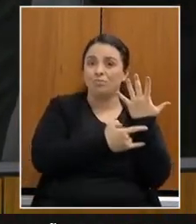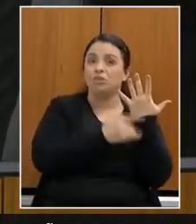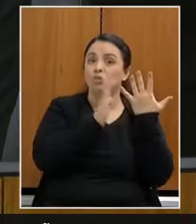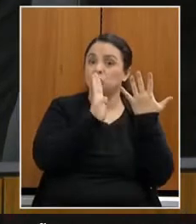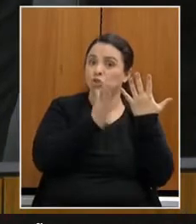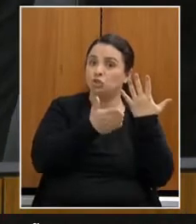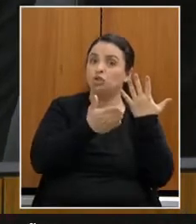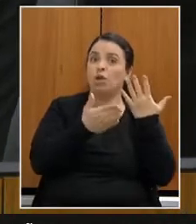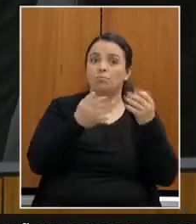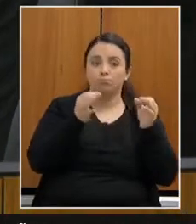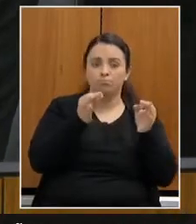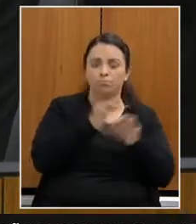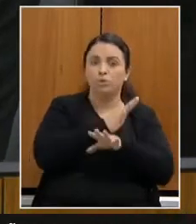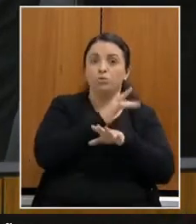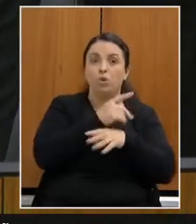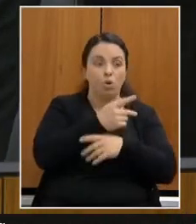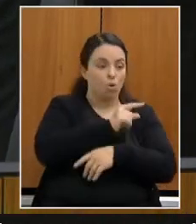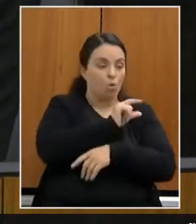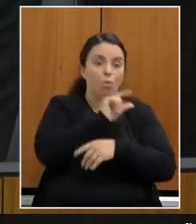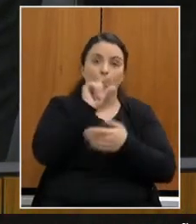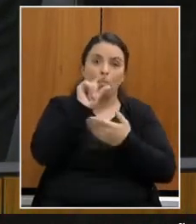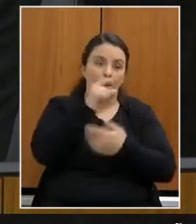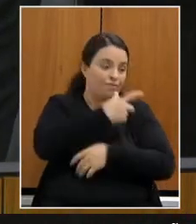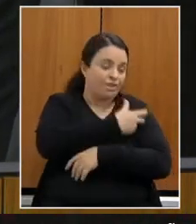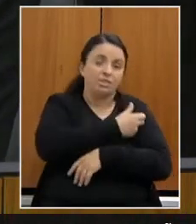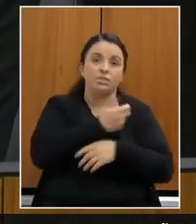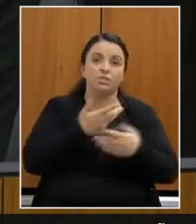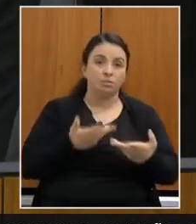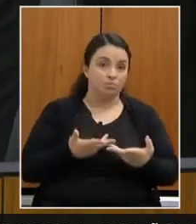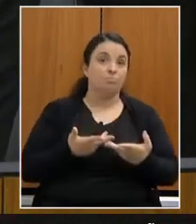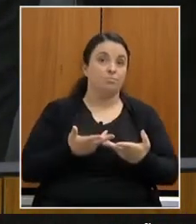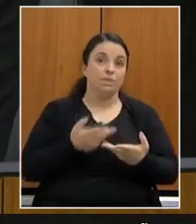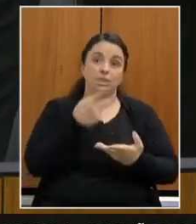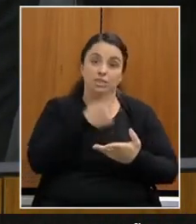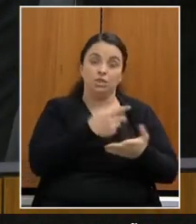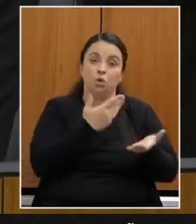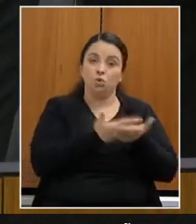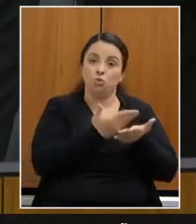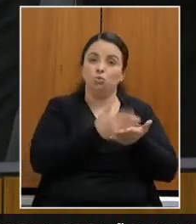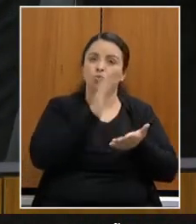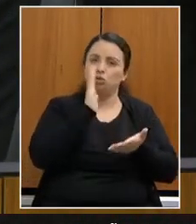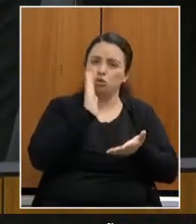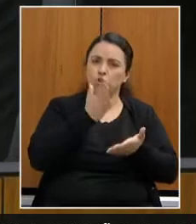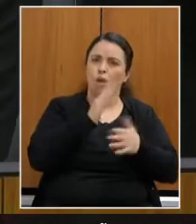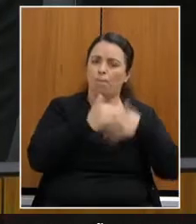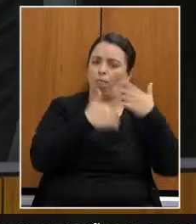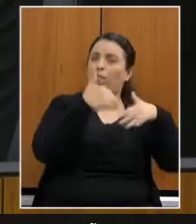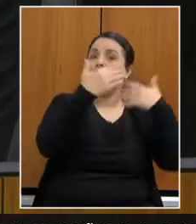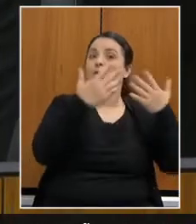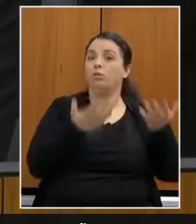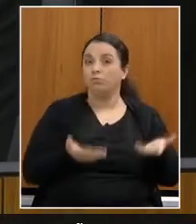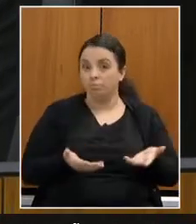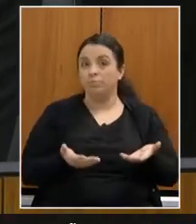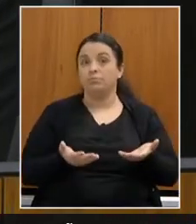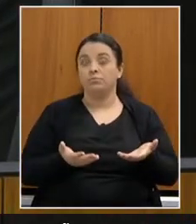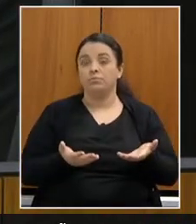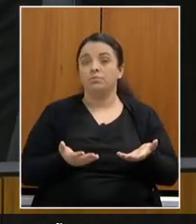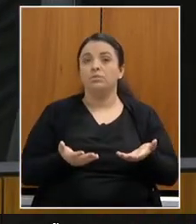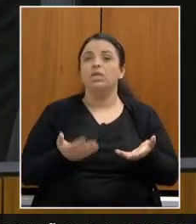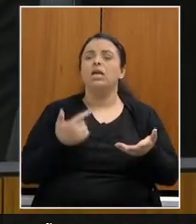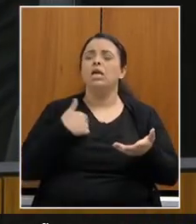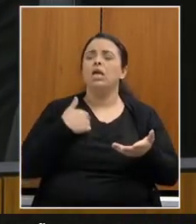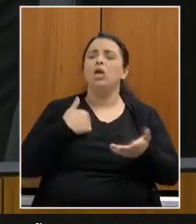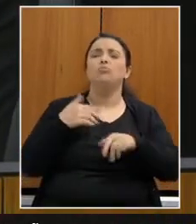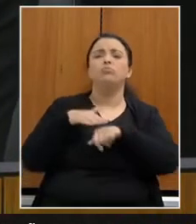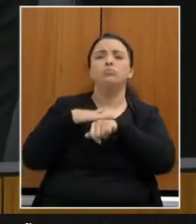avançado do ponto de vista dos investimentos a Assembleia e eu tenho discutido inclusive com a consultoria aqui